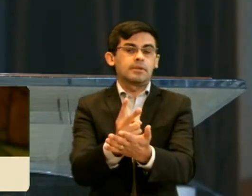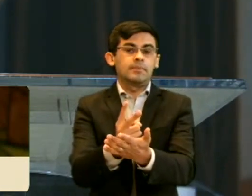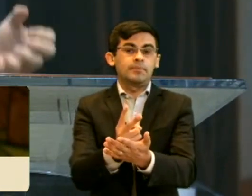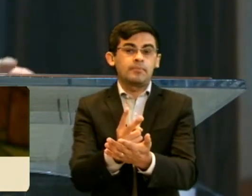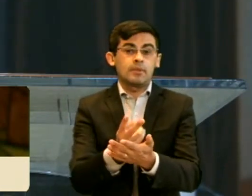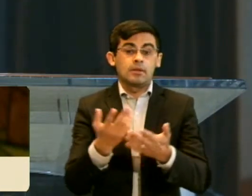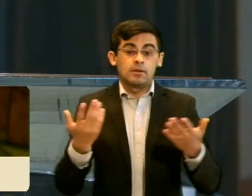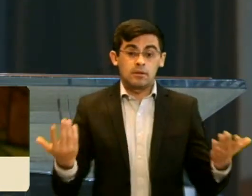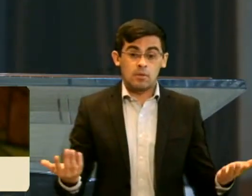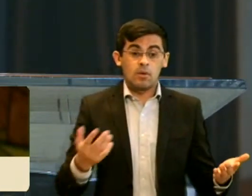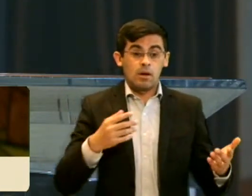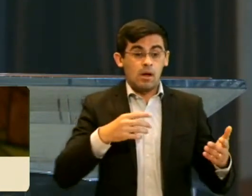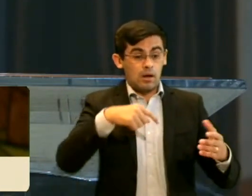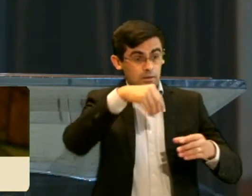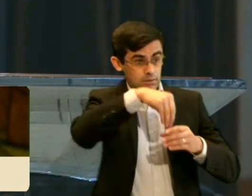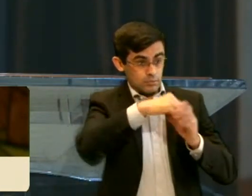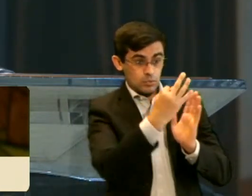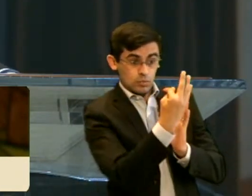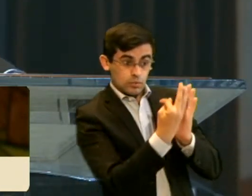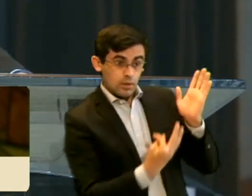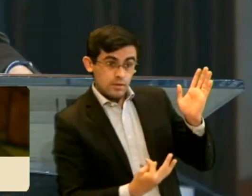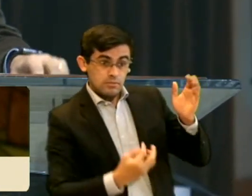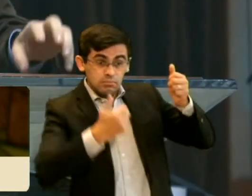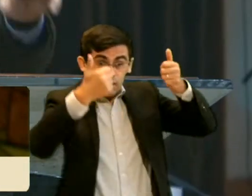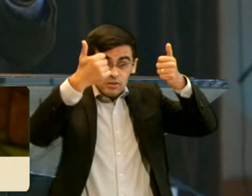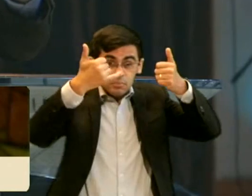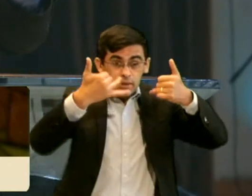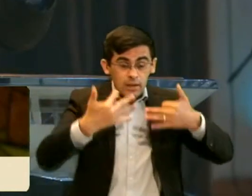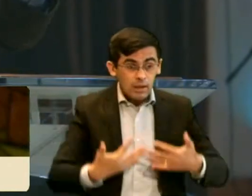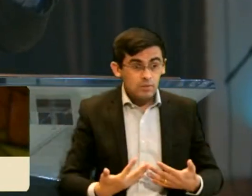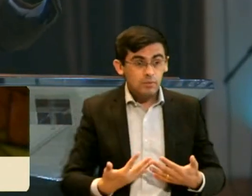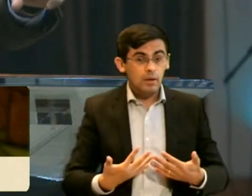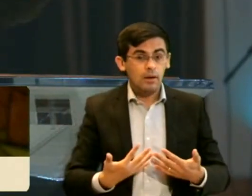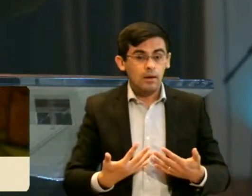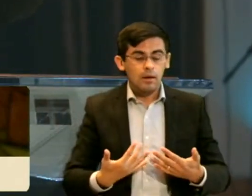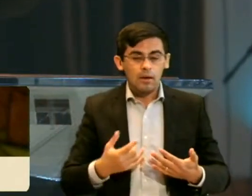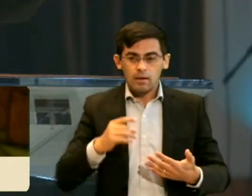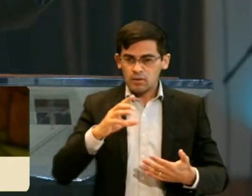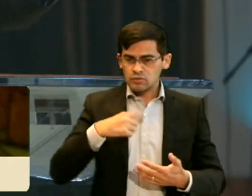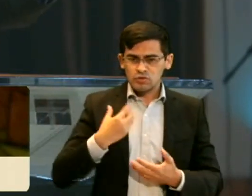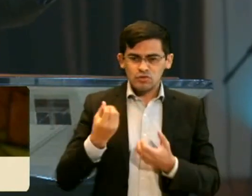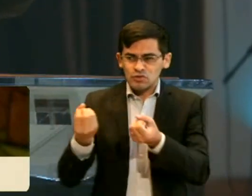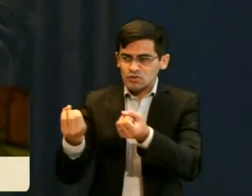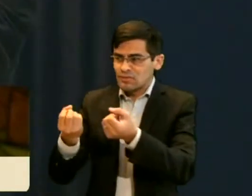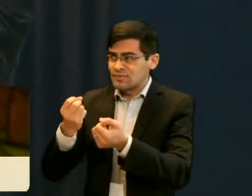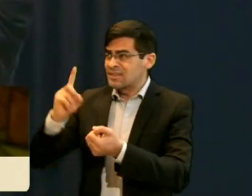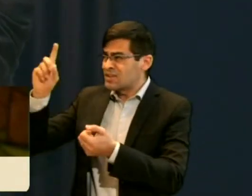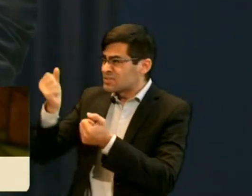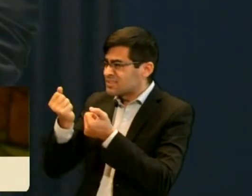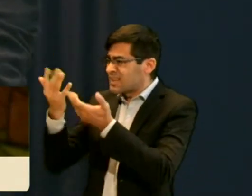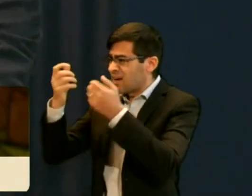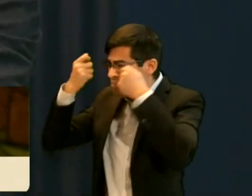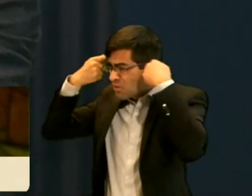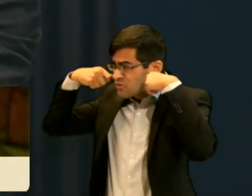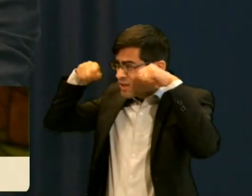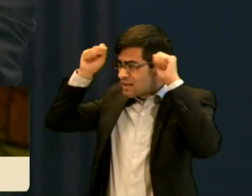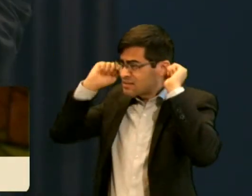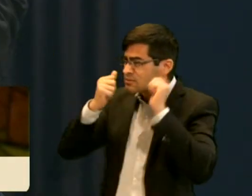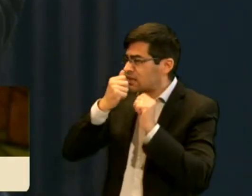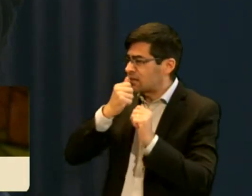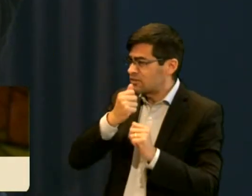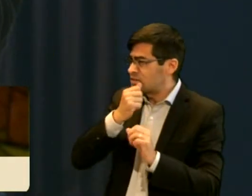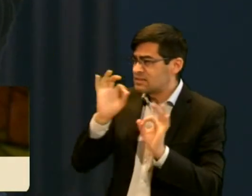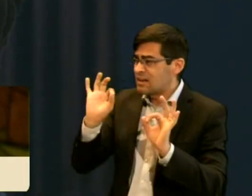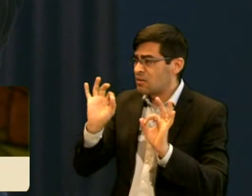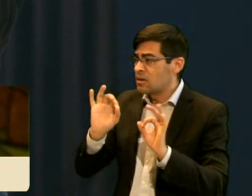Aqui na poesia ele está falando assim: eu não vou te entregar só uma ovelhinha, um sacrifício.